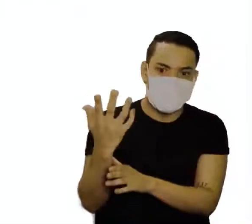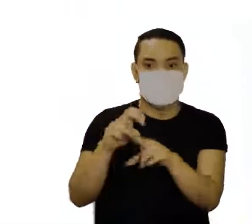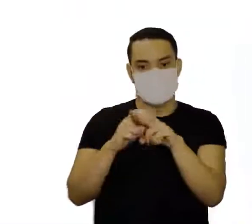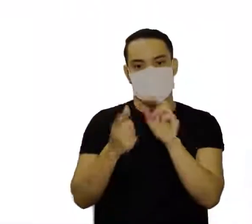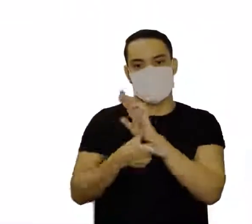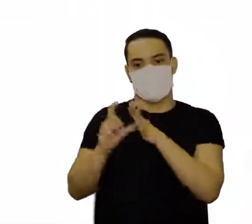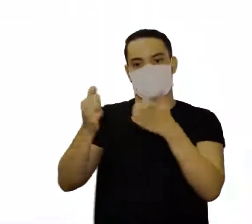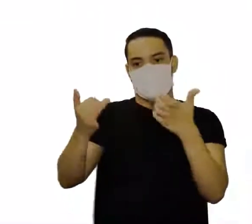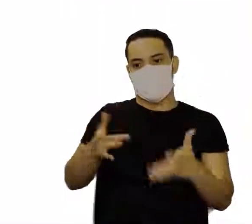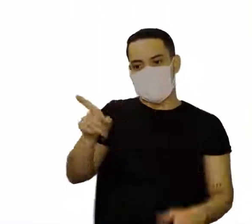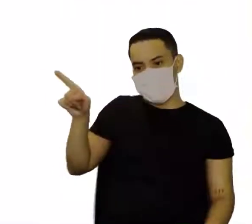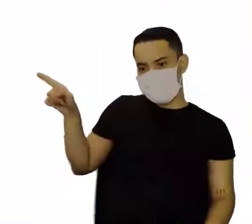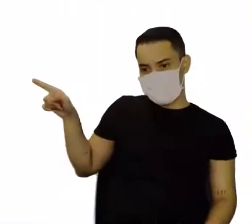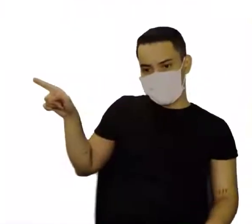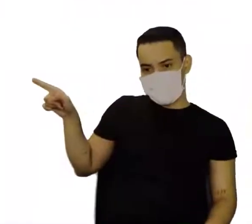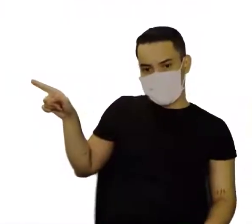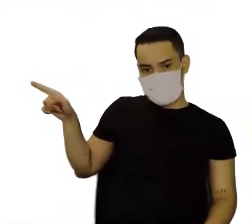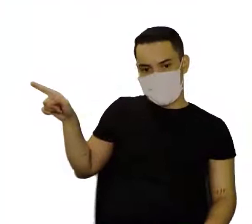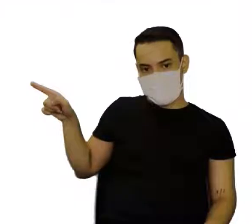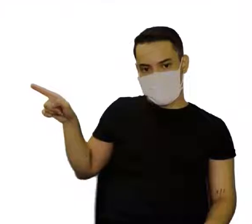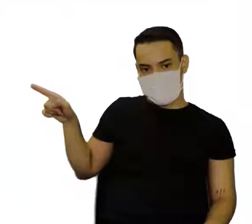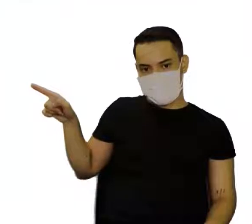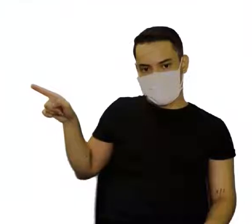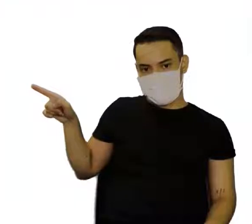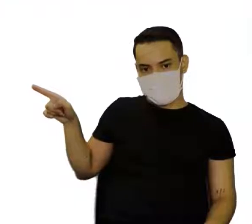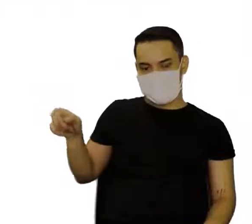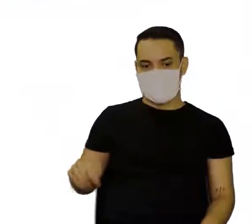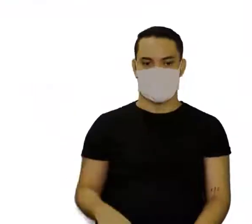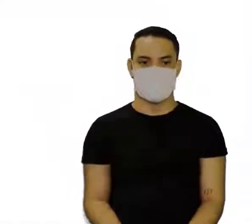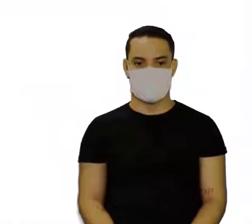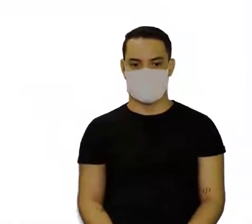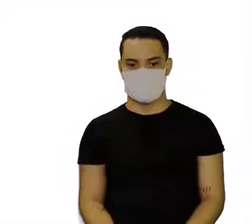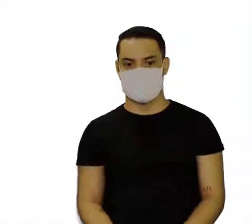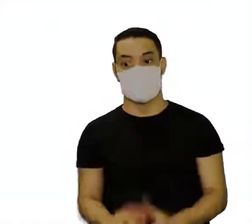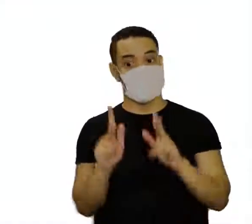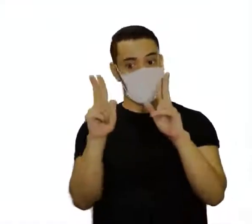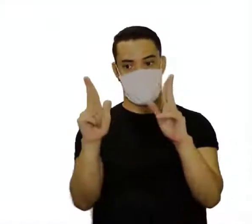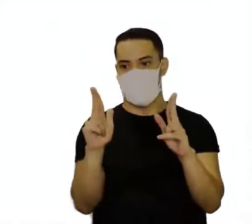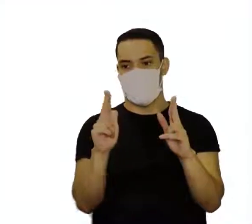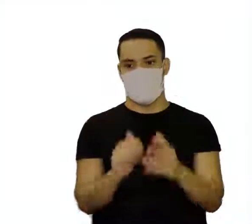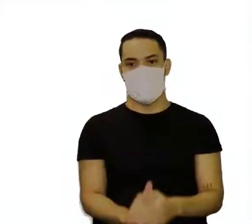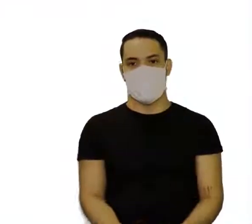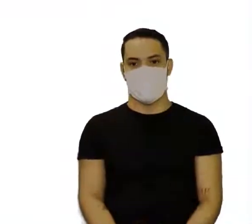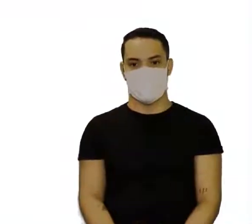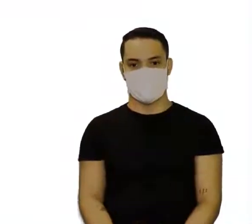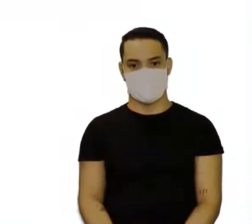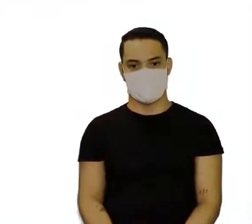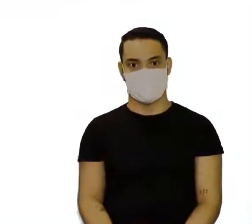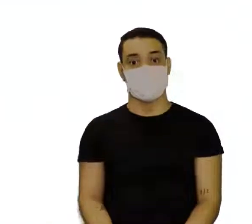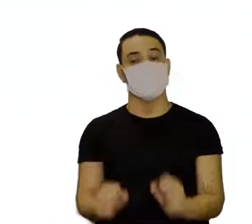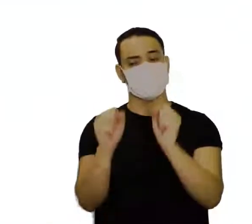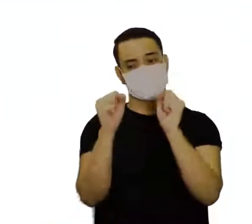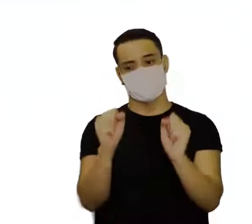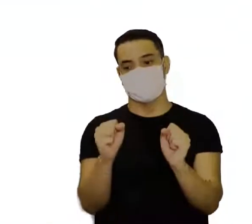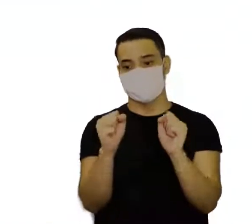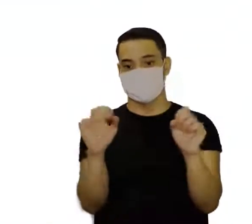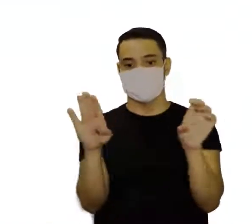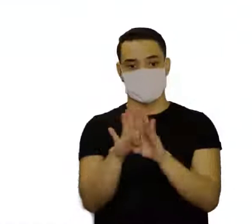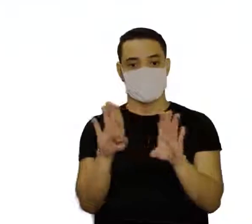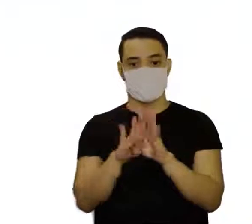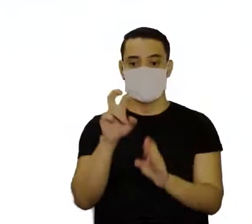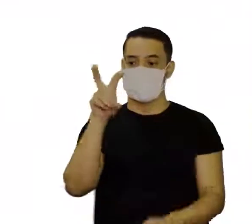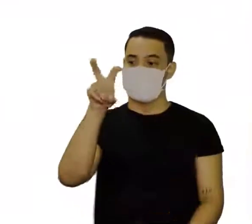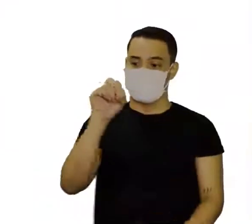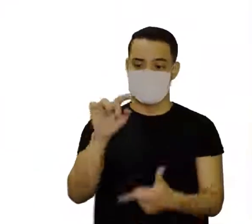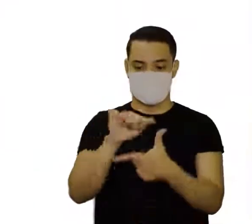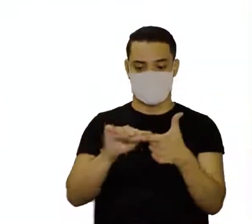disso daí, ó. Então, meio é igual a 1 sobre 2. Pode ser aí, independente de 50